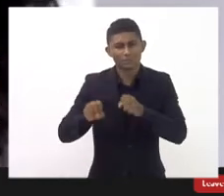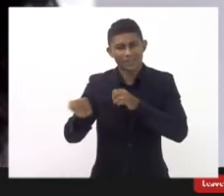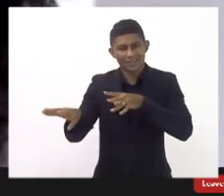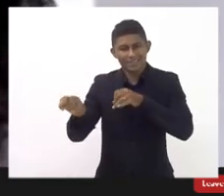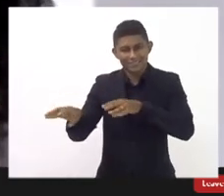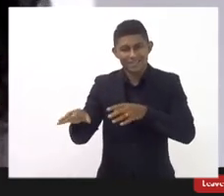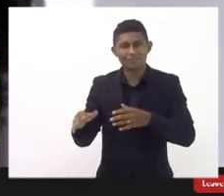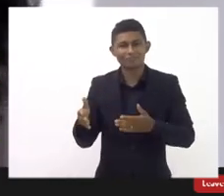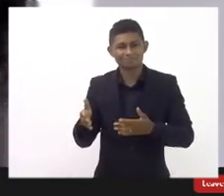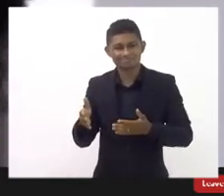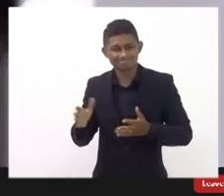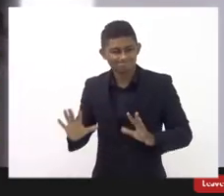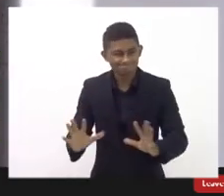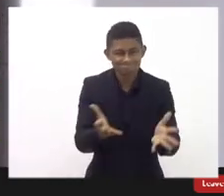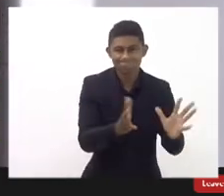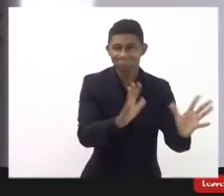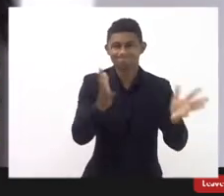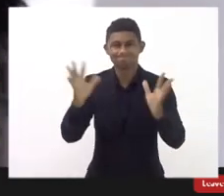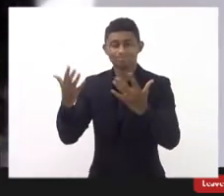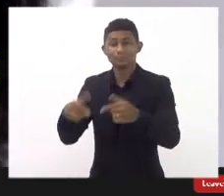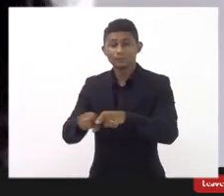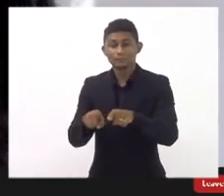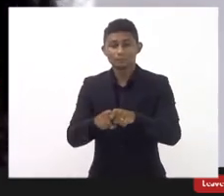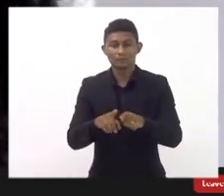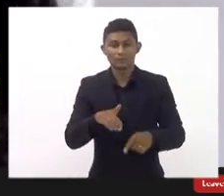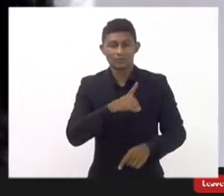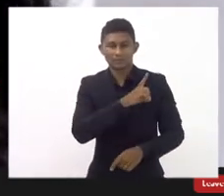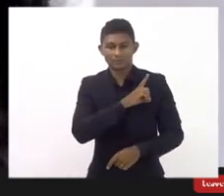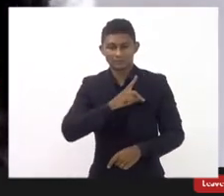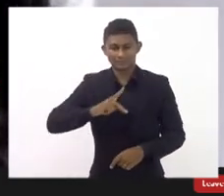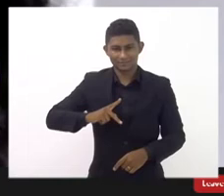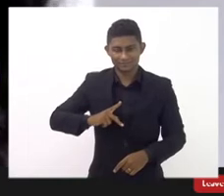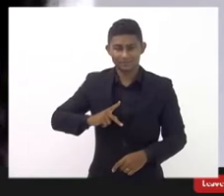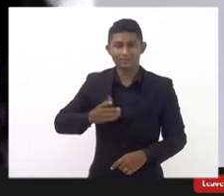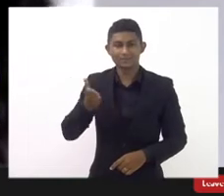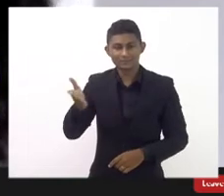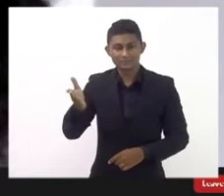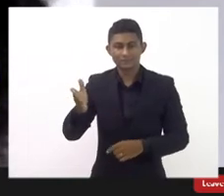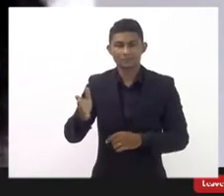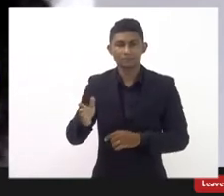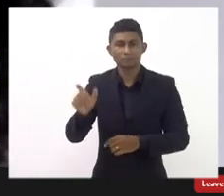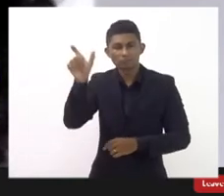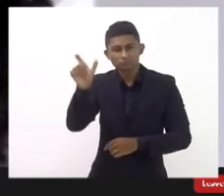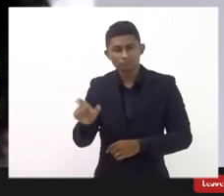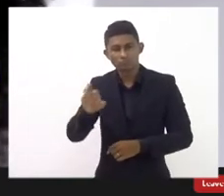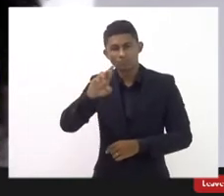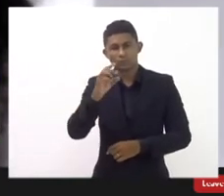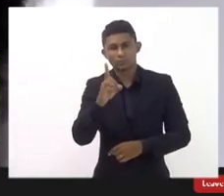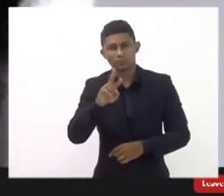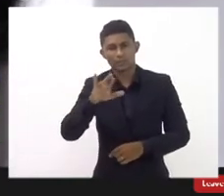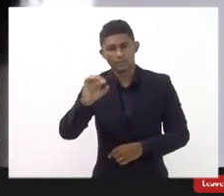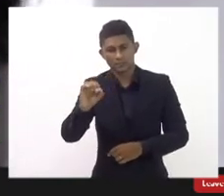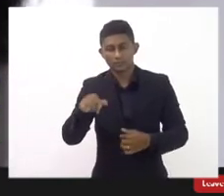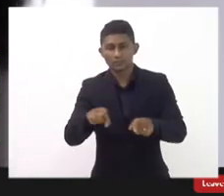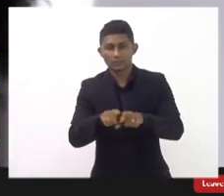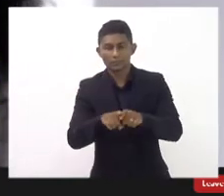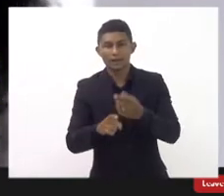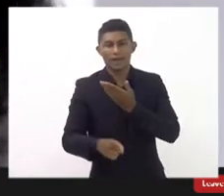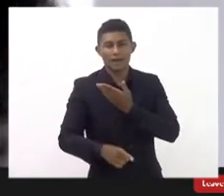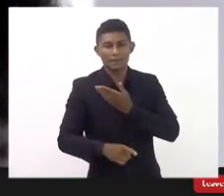Defensoria Pública, né, pela presença do doutor Rodrigo, e dos meus queridos colegas do Instituto Federal, né, que também se fazem presente